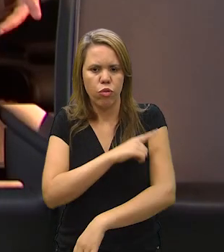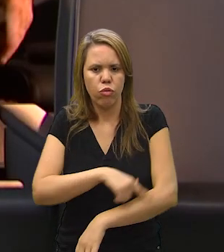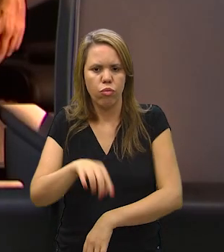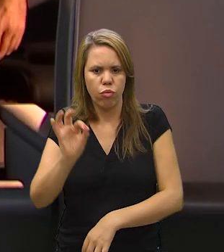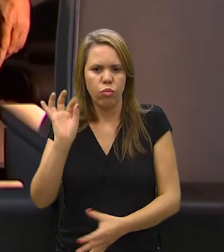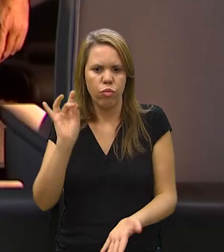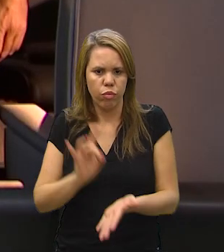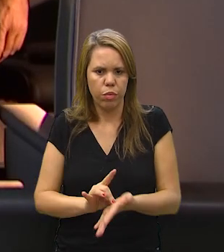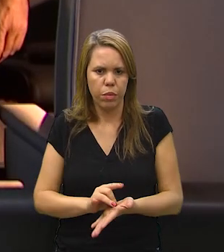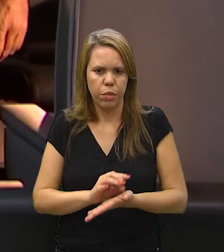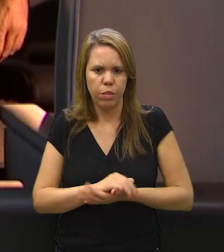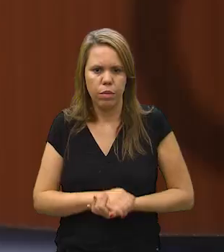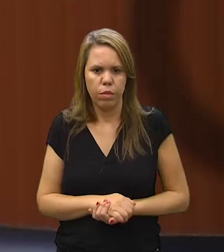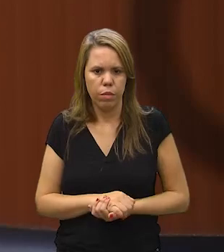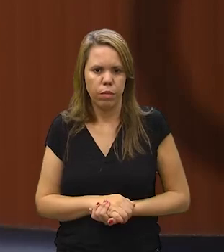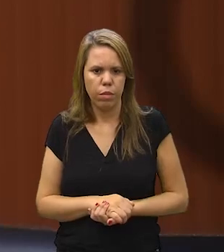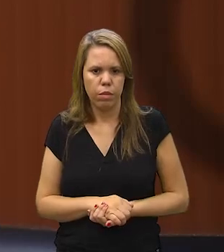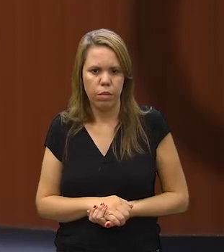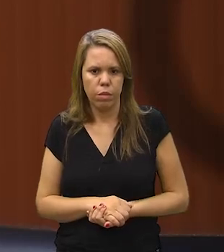Bem verdadeiros.